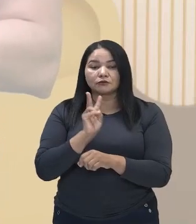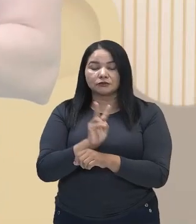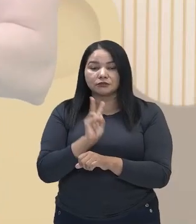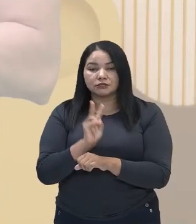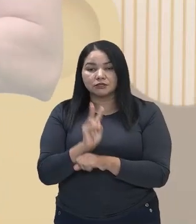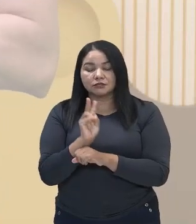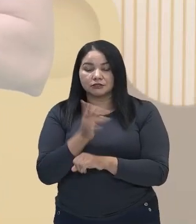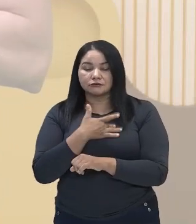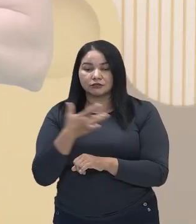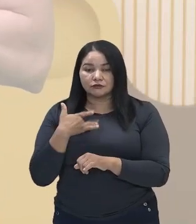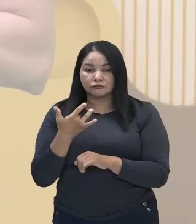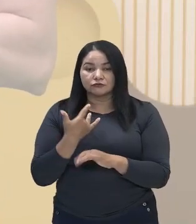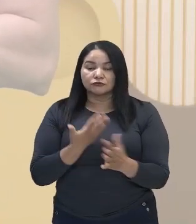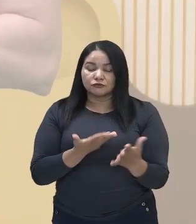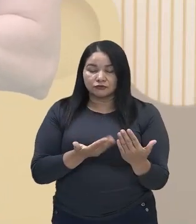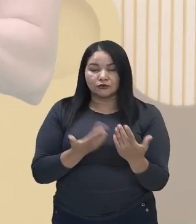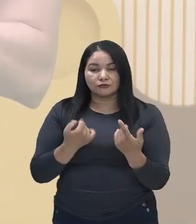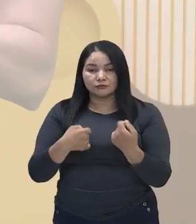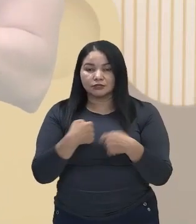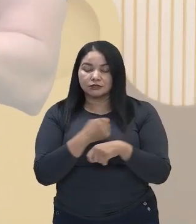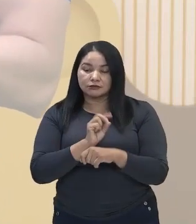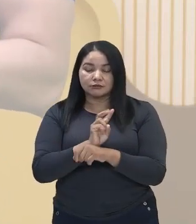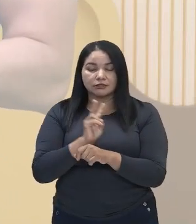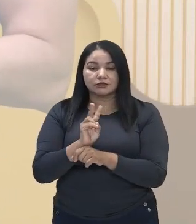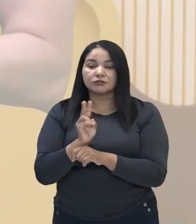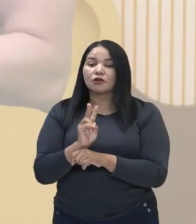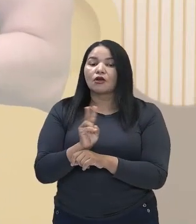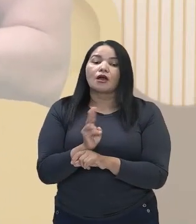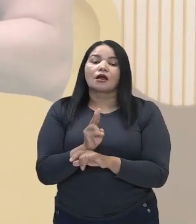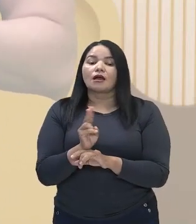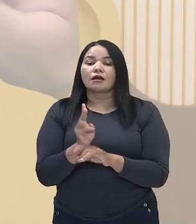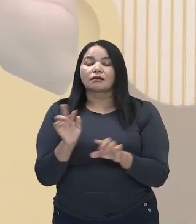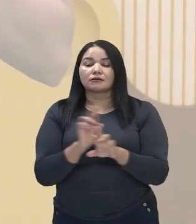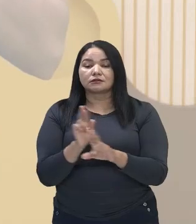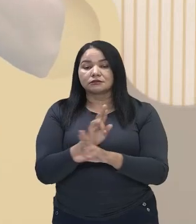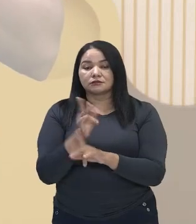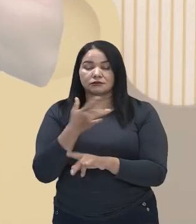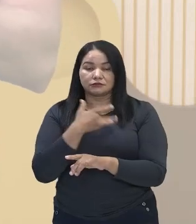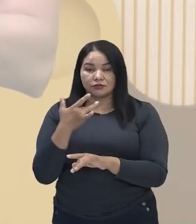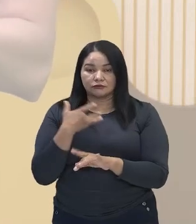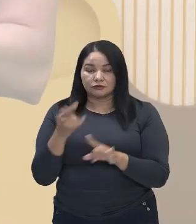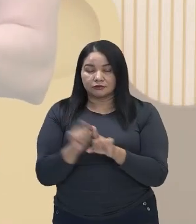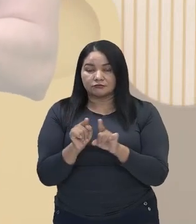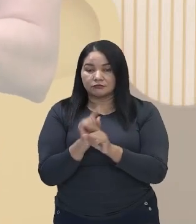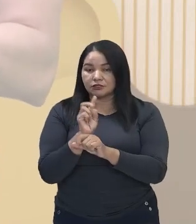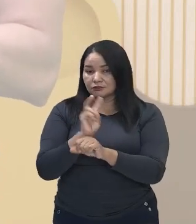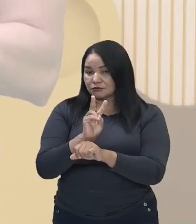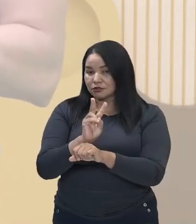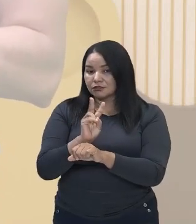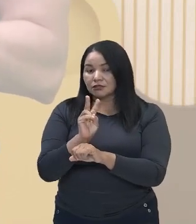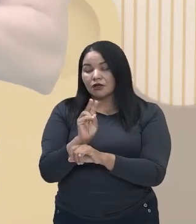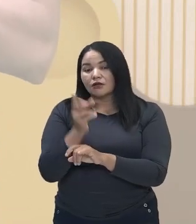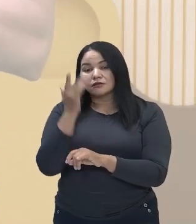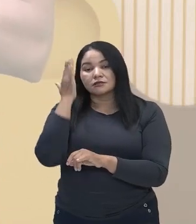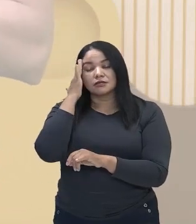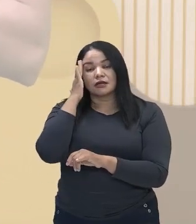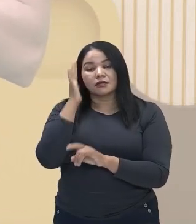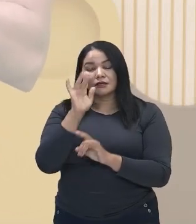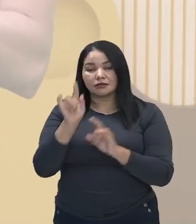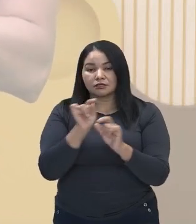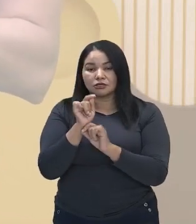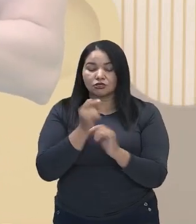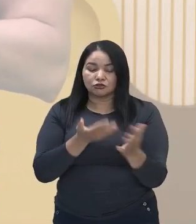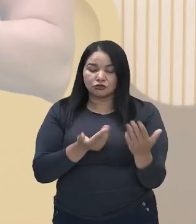atenção especial nesse sentido, tanto em relação, por exemplo, à saúde, como também de proteção. A gente sabe que